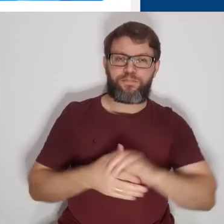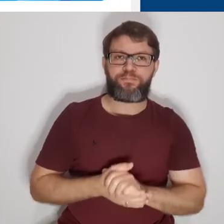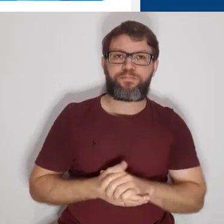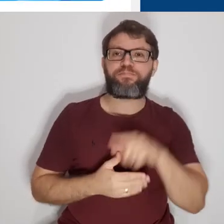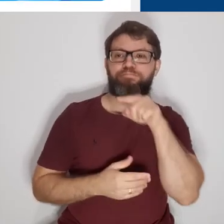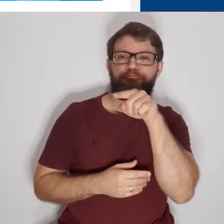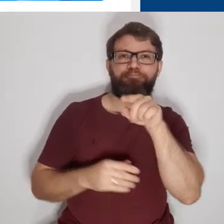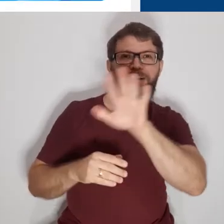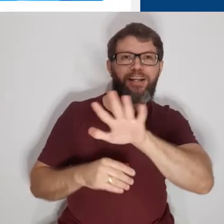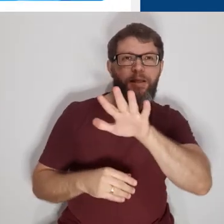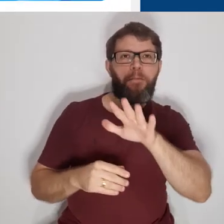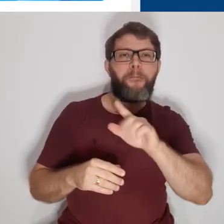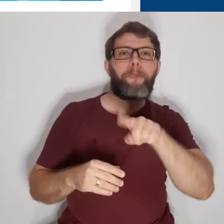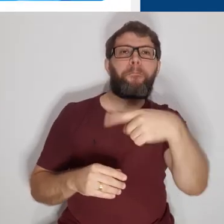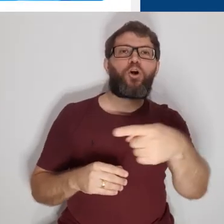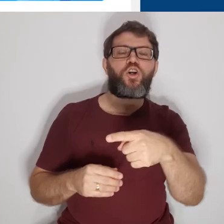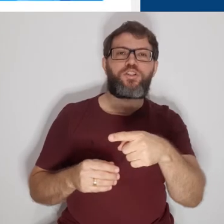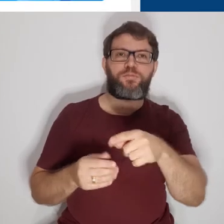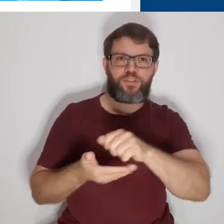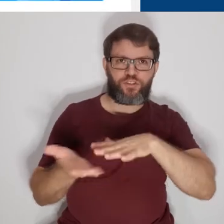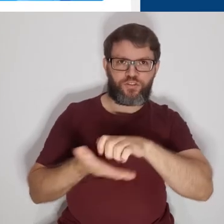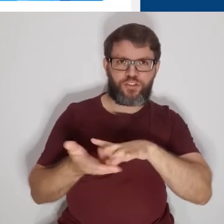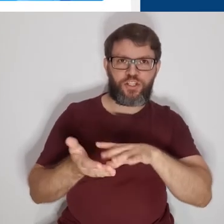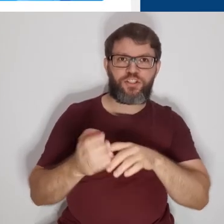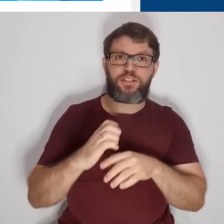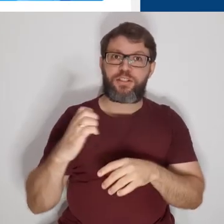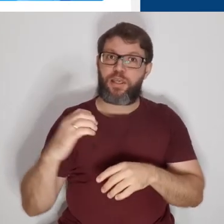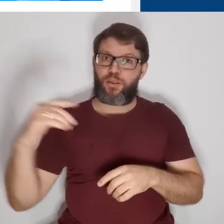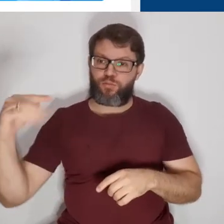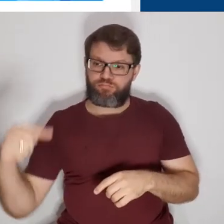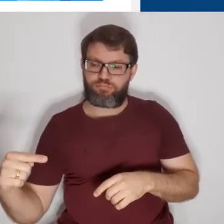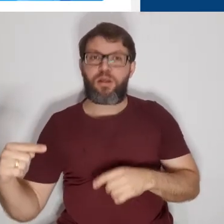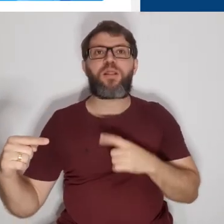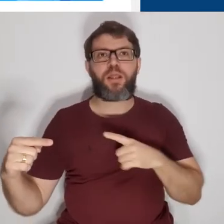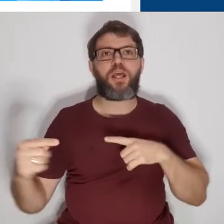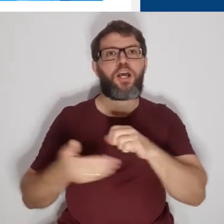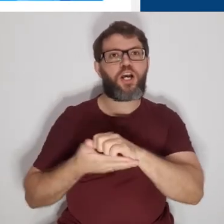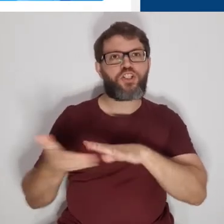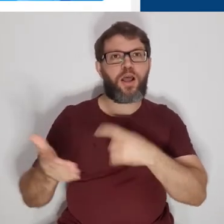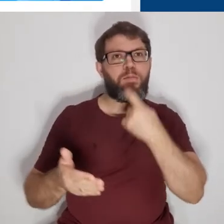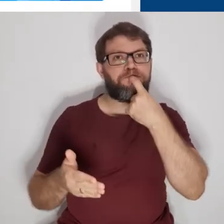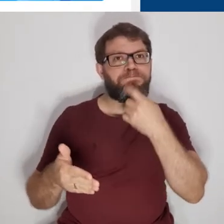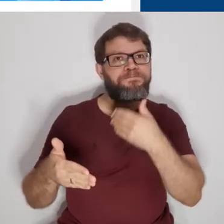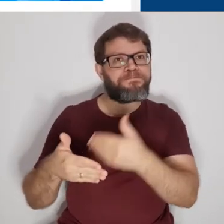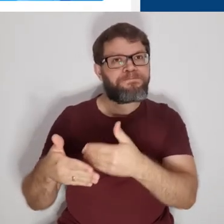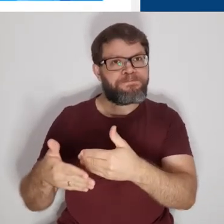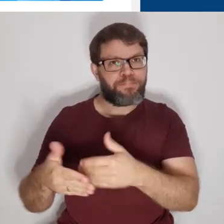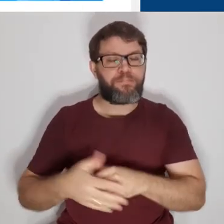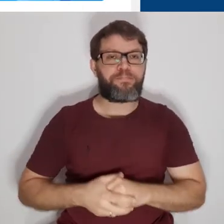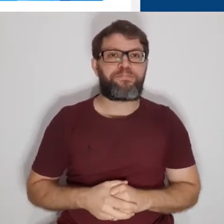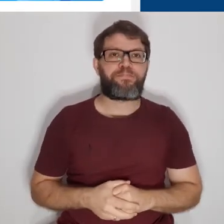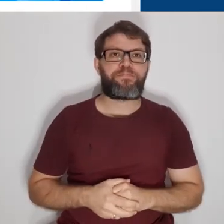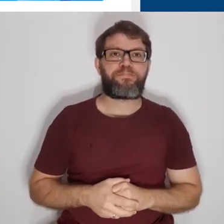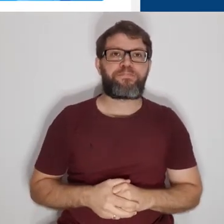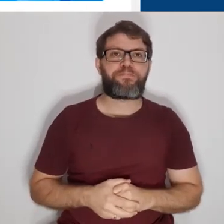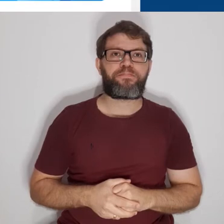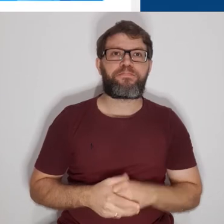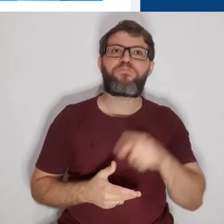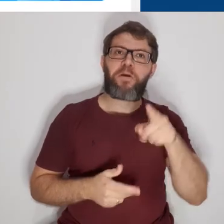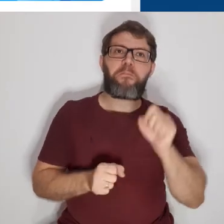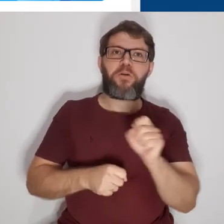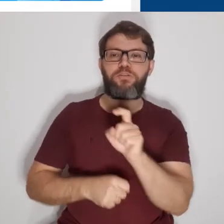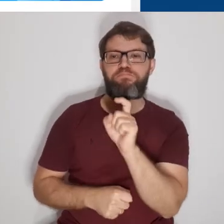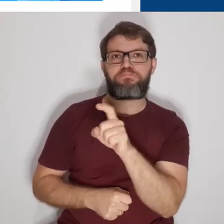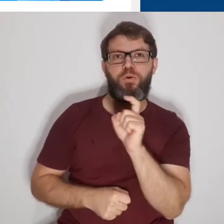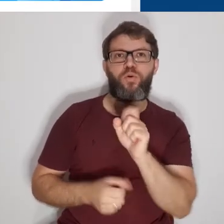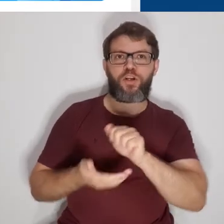de próximas atividades, no canto inferior esquerdo, aparecem as atividades a serem entregues nos próximos dias. Você